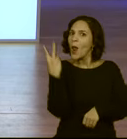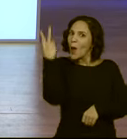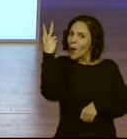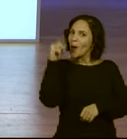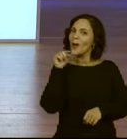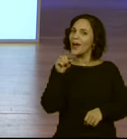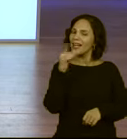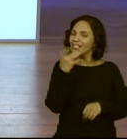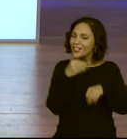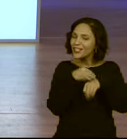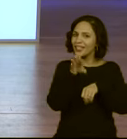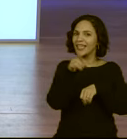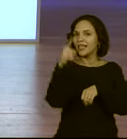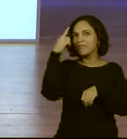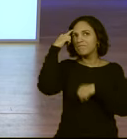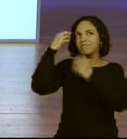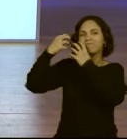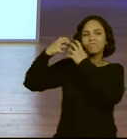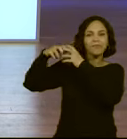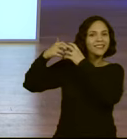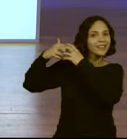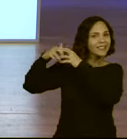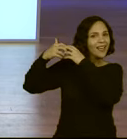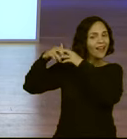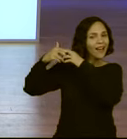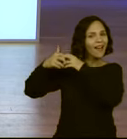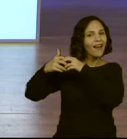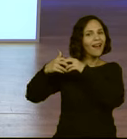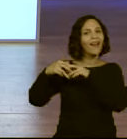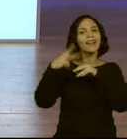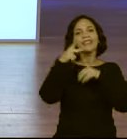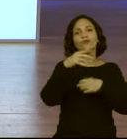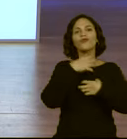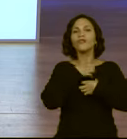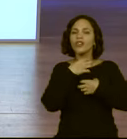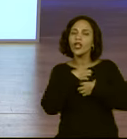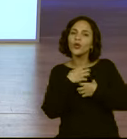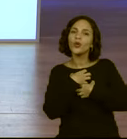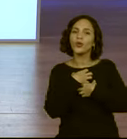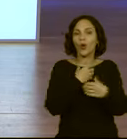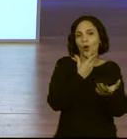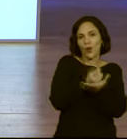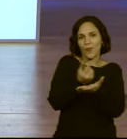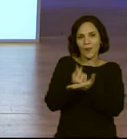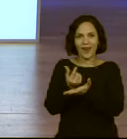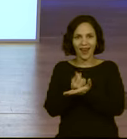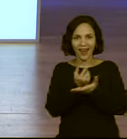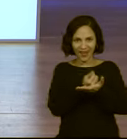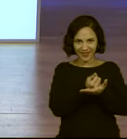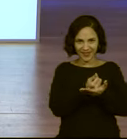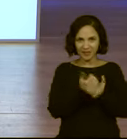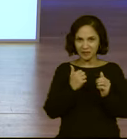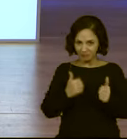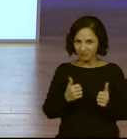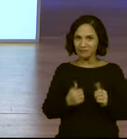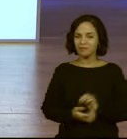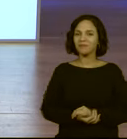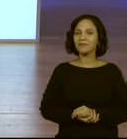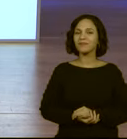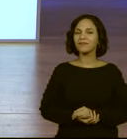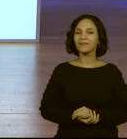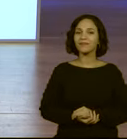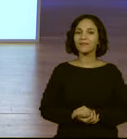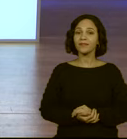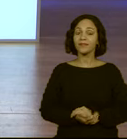para você pensar na sua nas suas compras no seu consumo